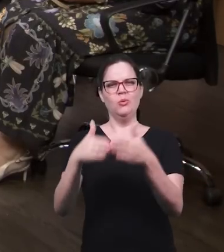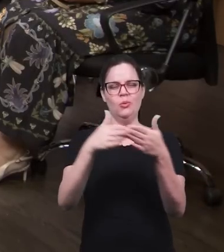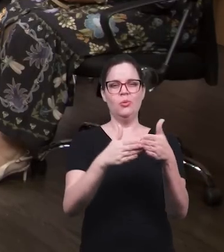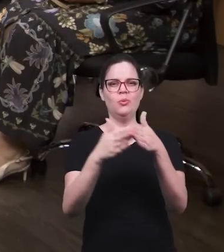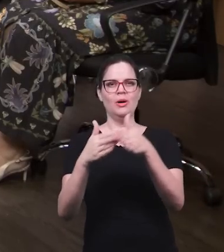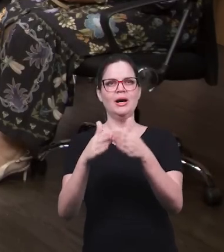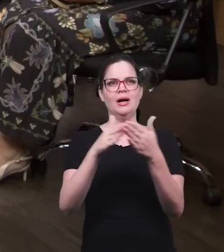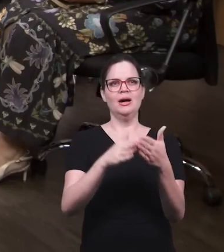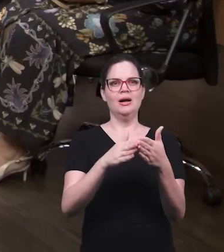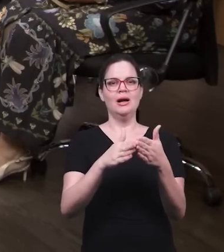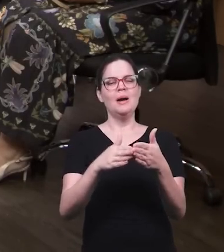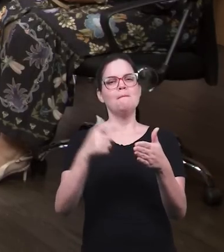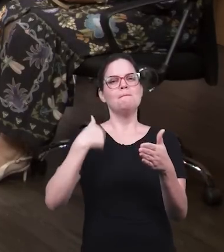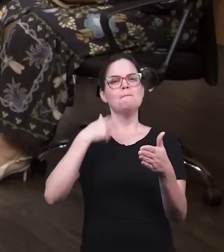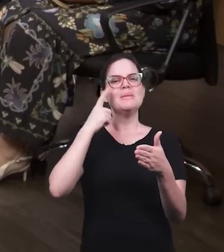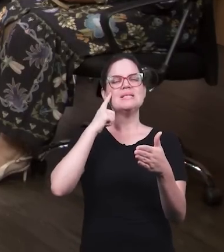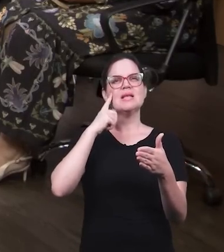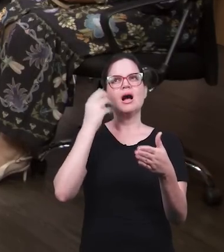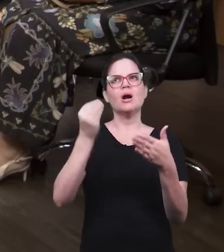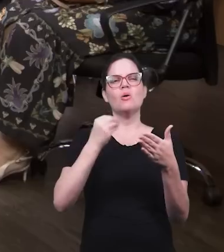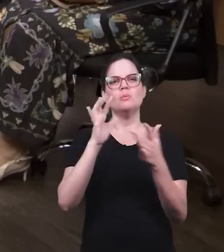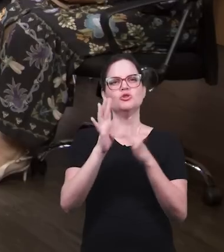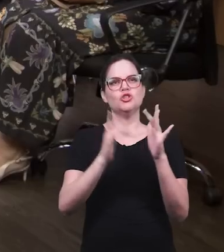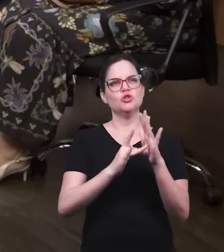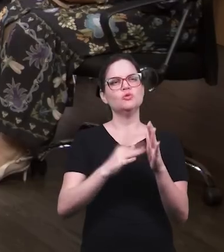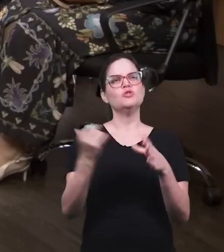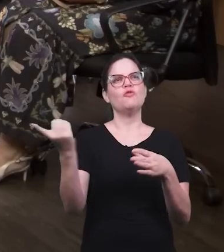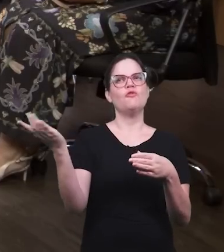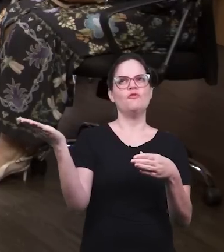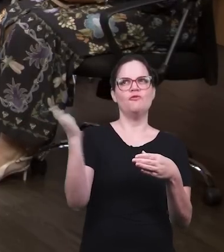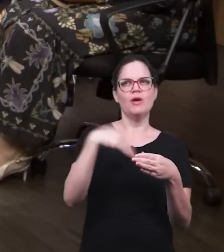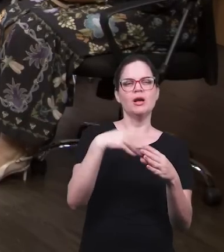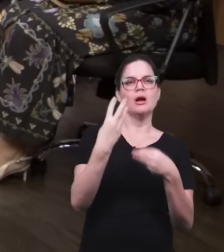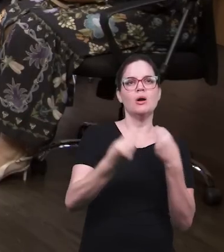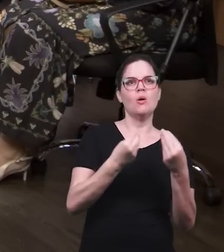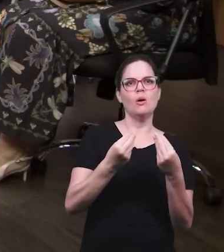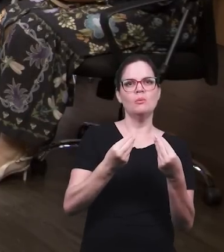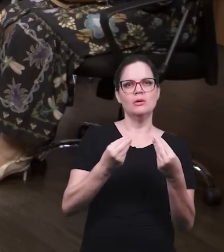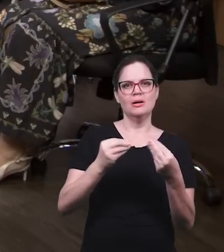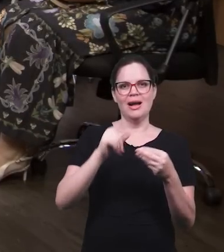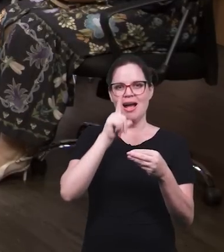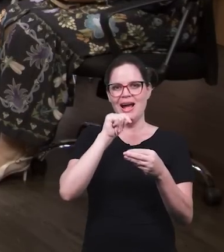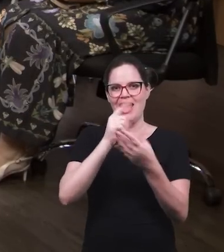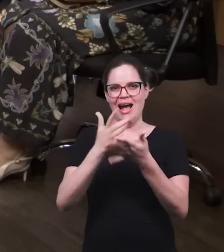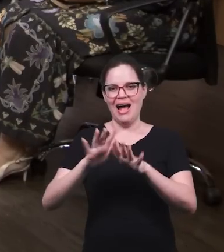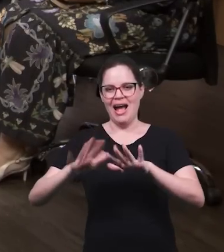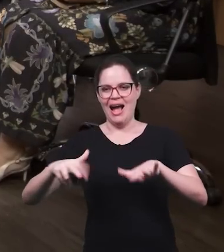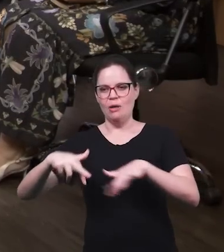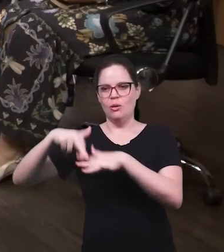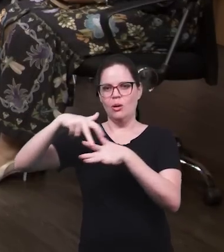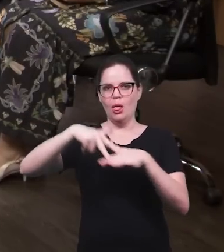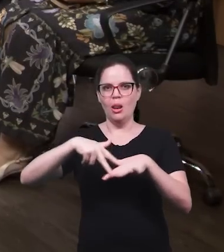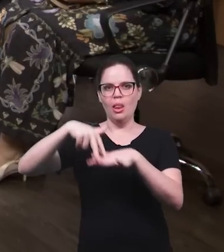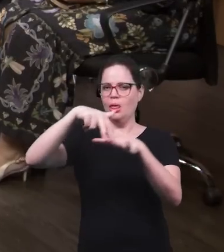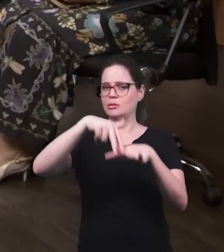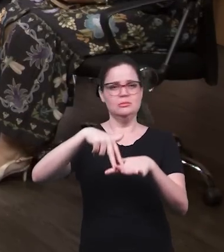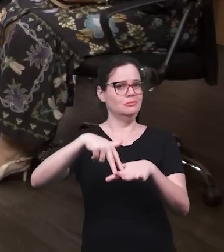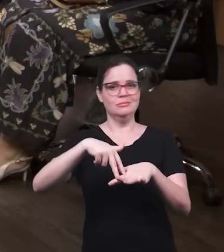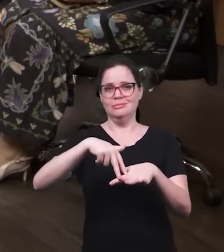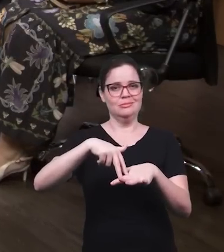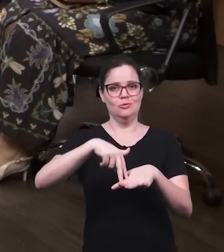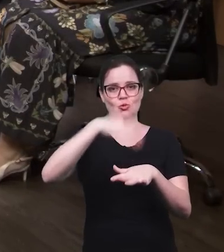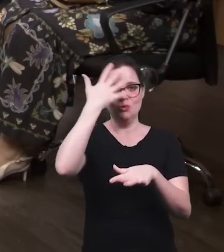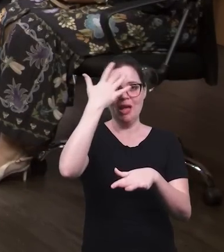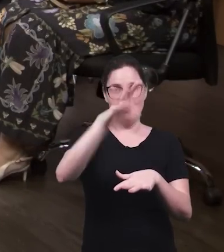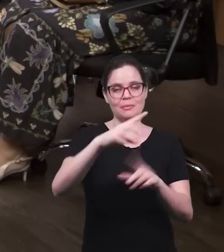de qualquer maneira, menos que Jesus vinha andando sobre as águas. Então, às vezes, aquela expectativa, cadê, não tem